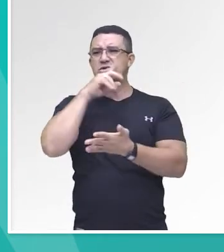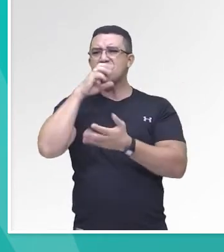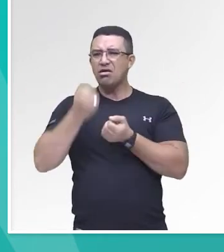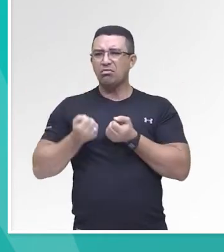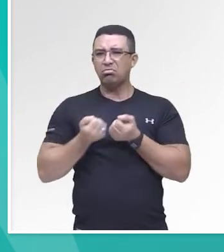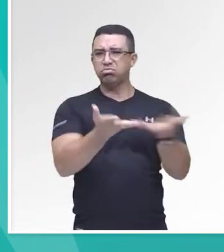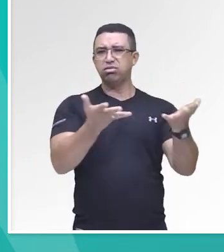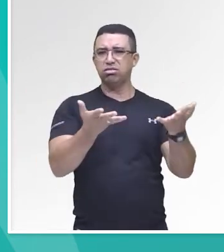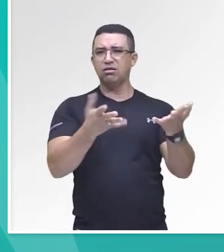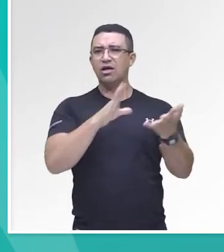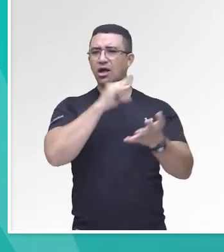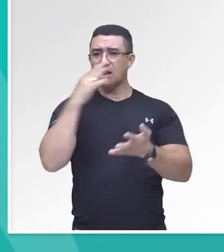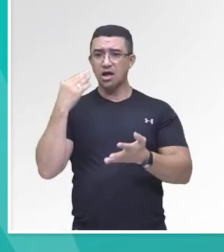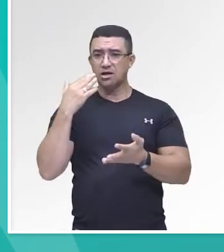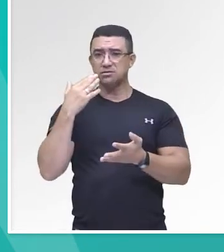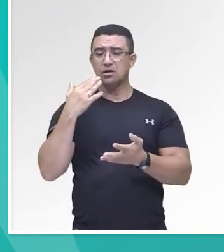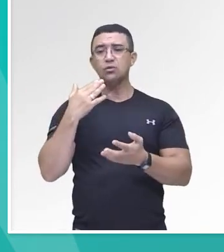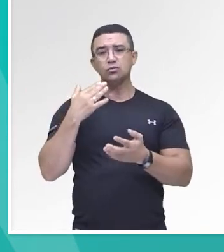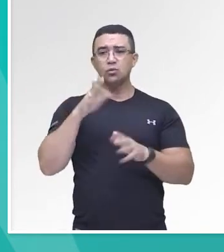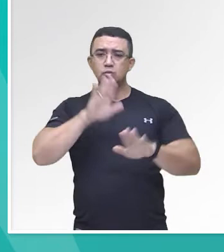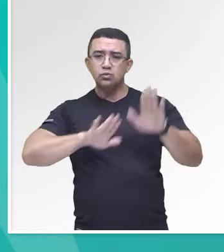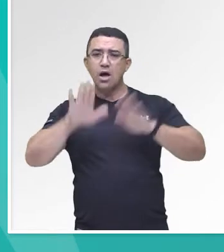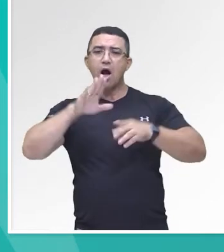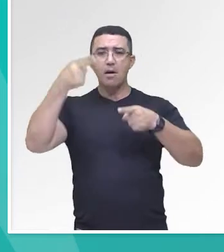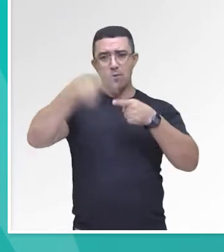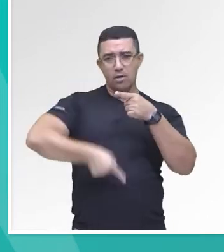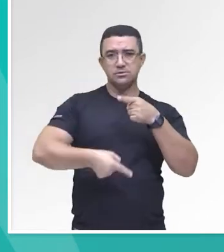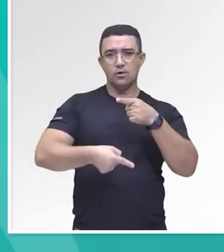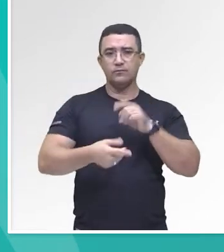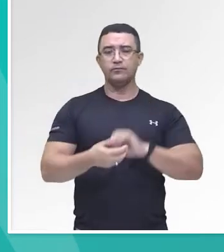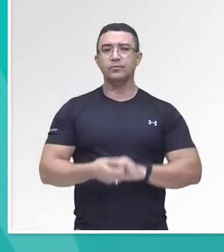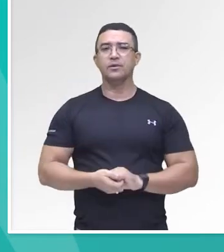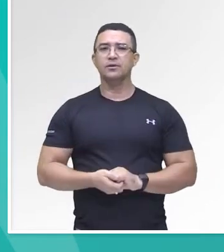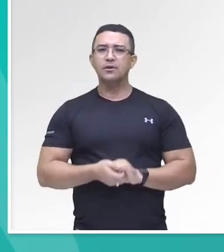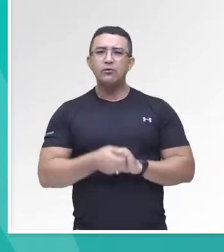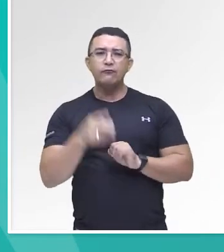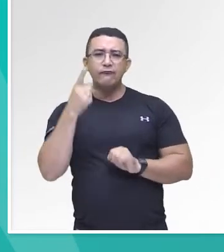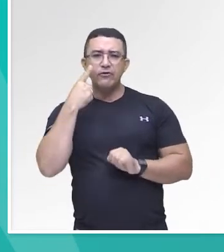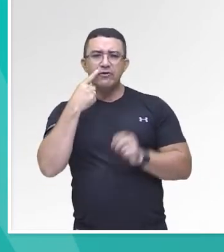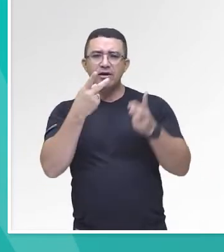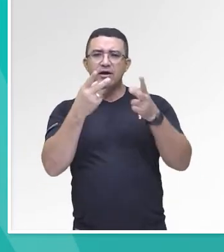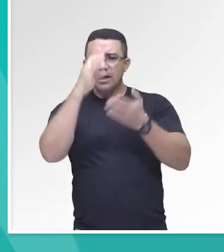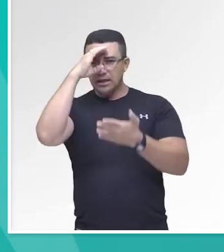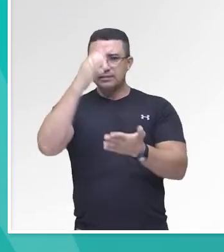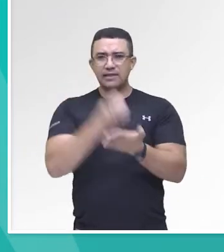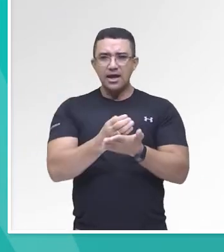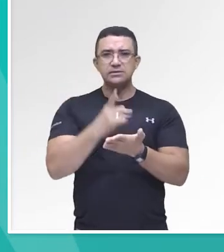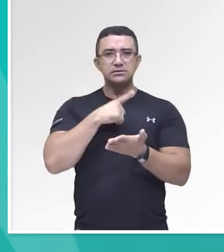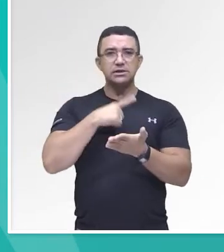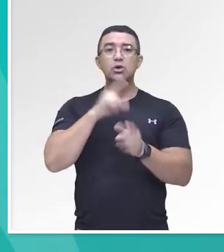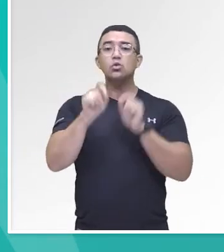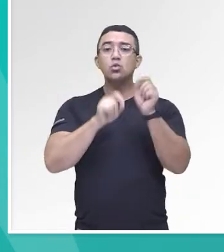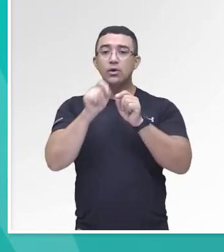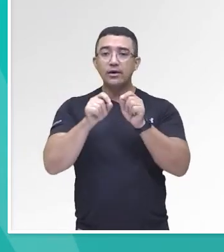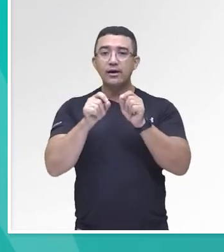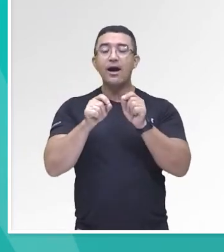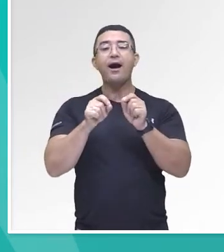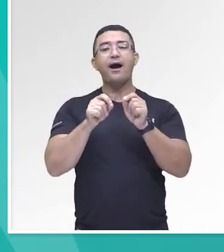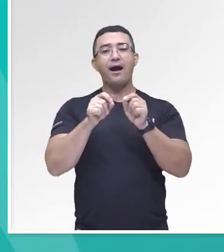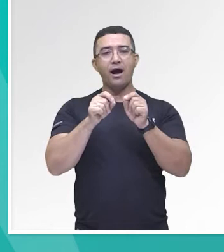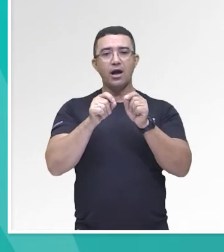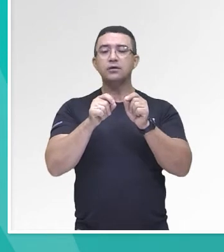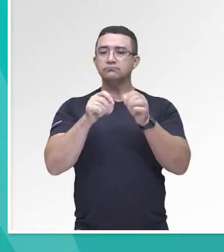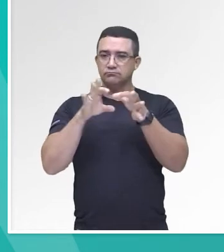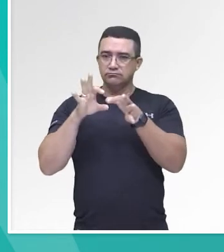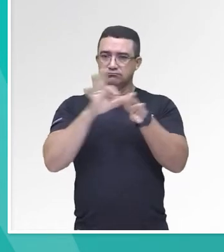dessa tese, a gente tem um processo de coesão, porque utiliza-se a conjunção